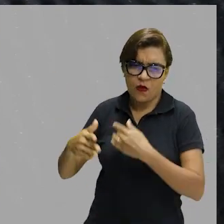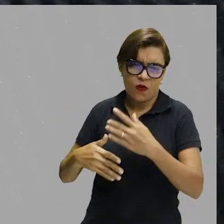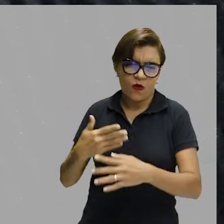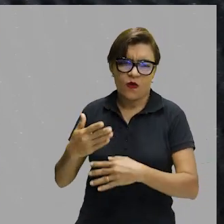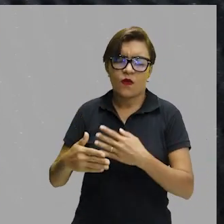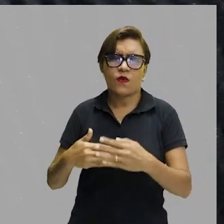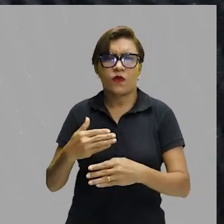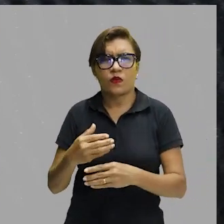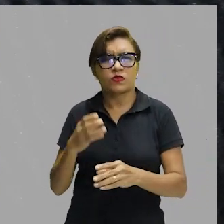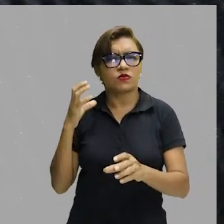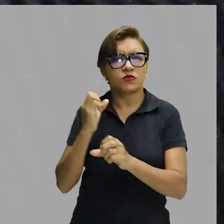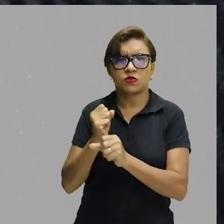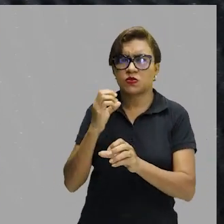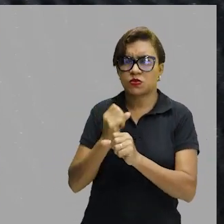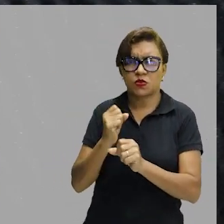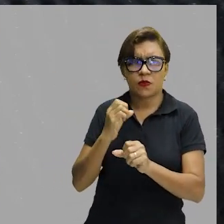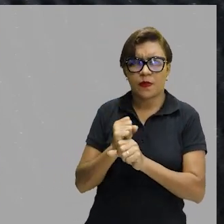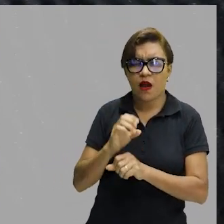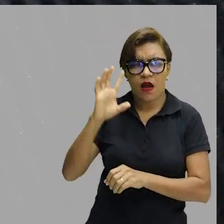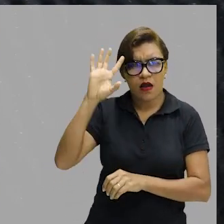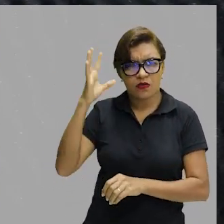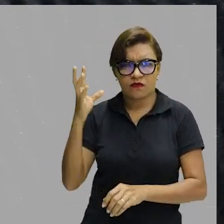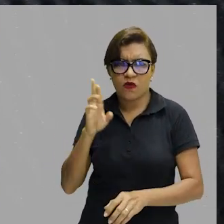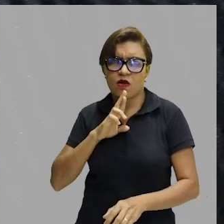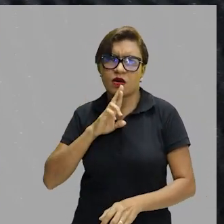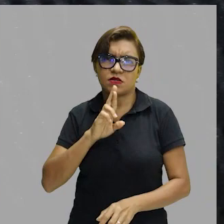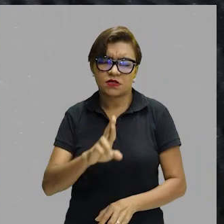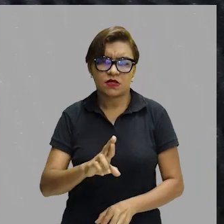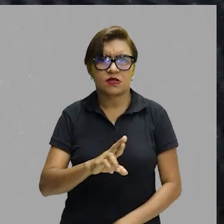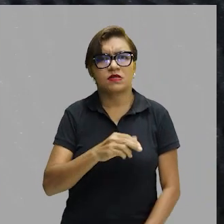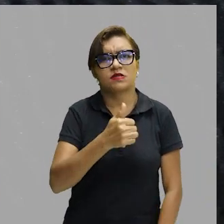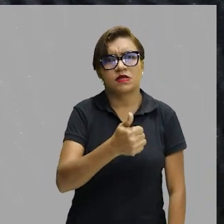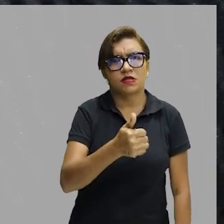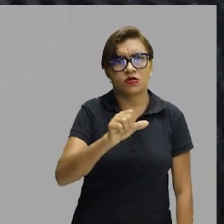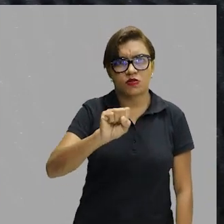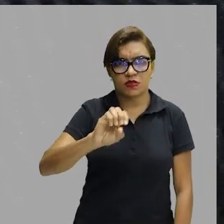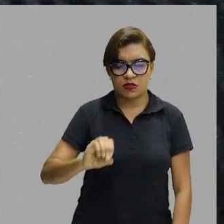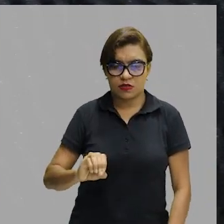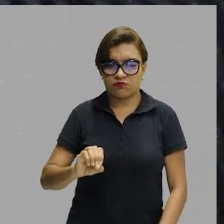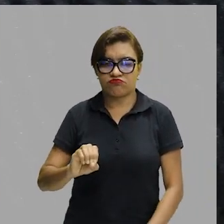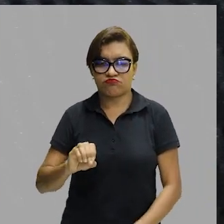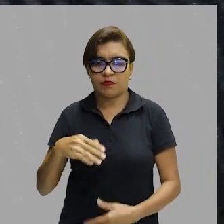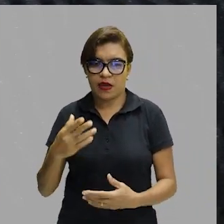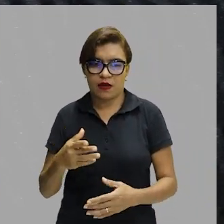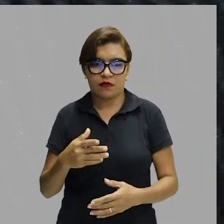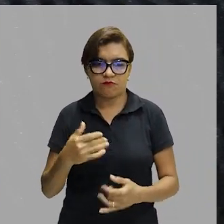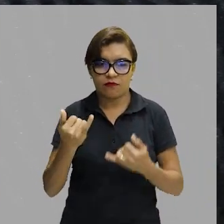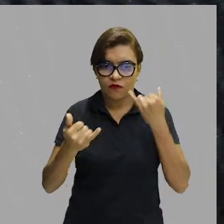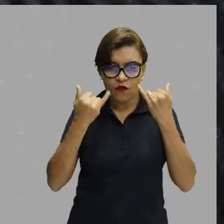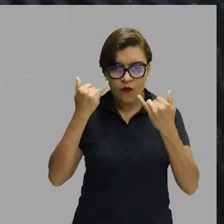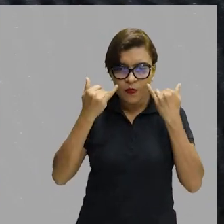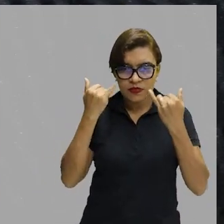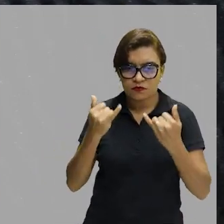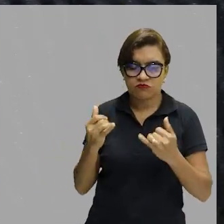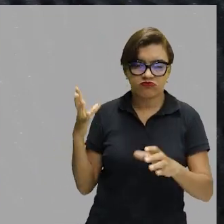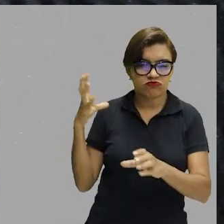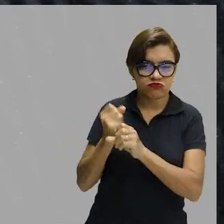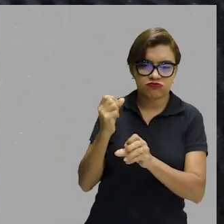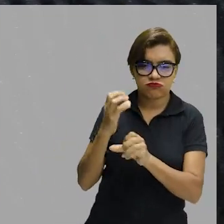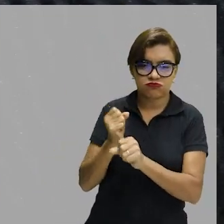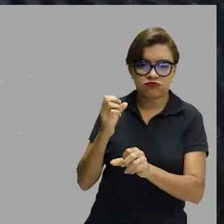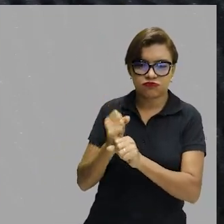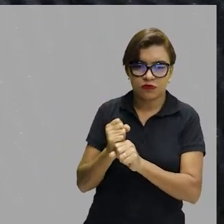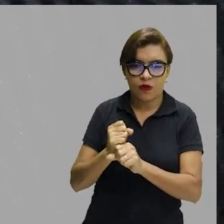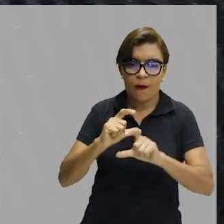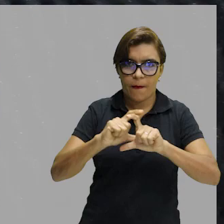depois faria a soma e vamos chegar ao resultado de 180. Então, pegamos as informações, jogamos